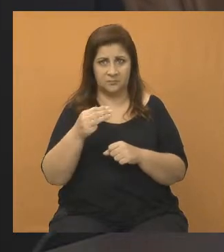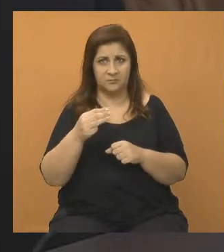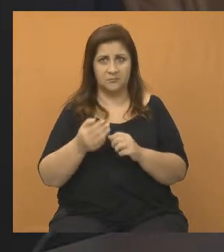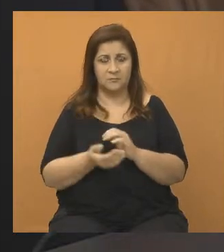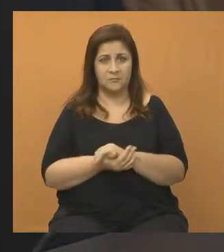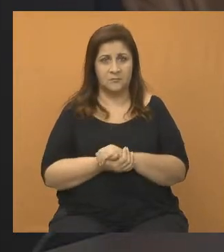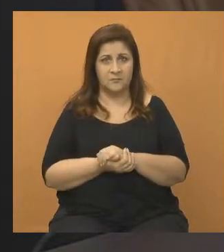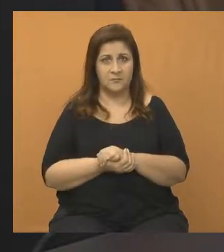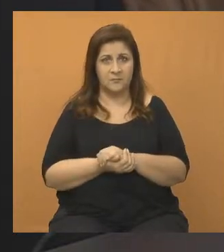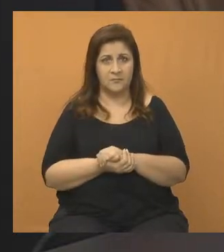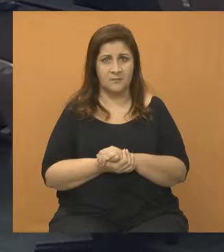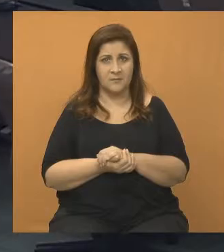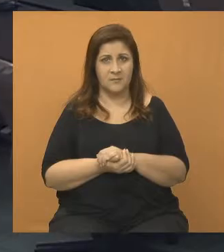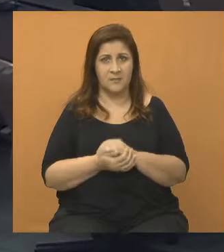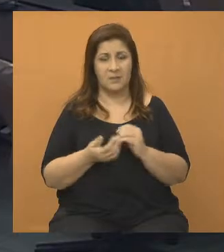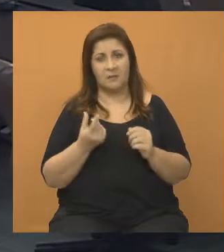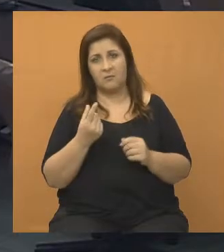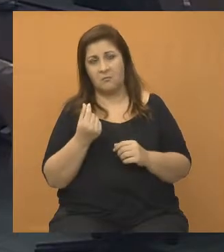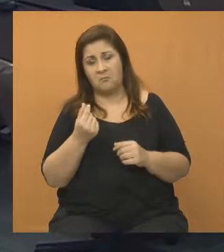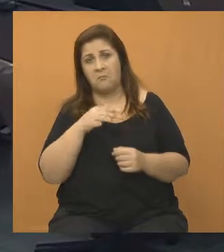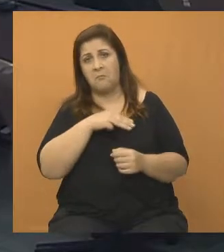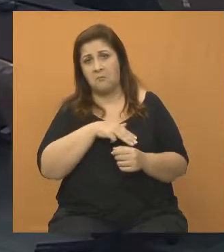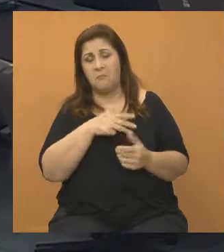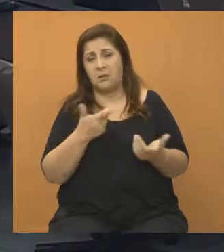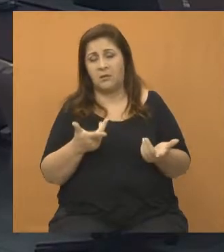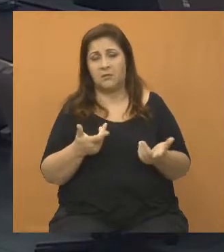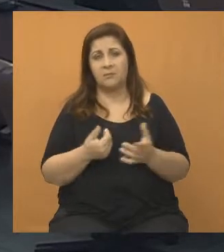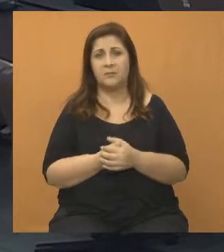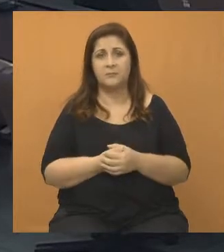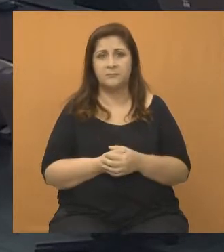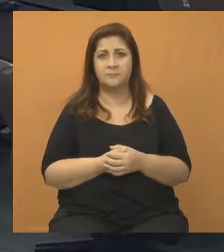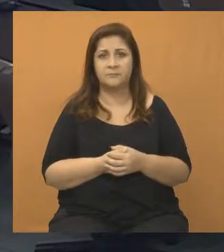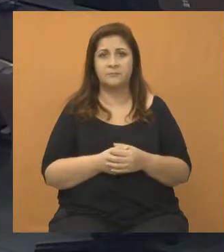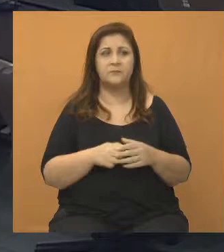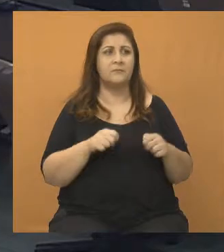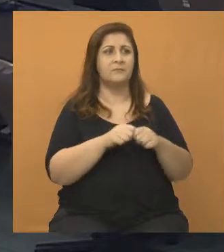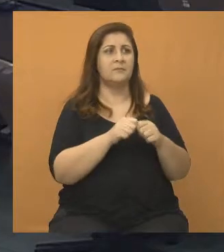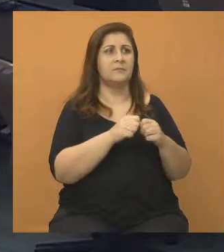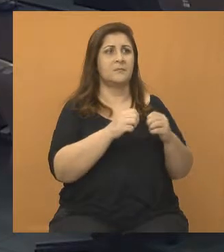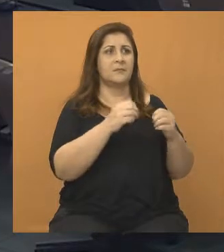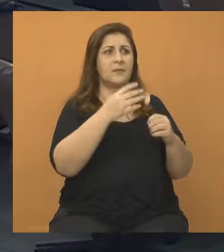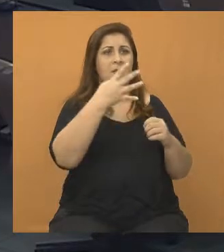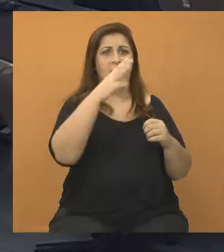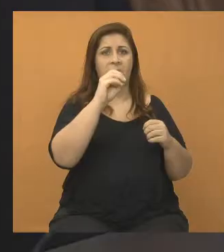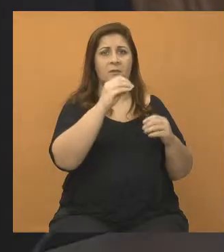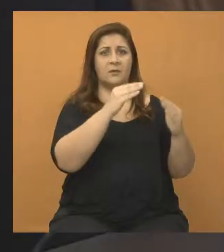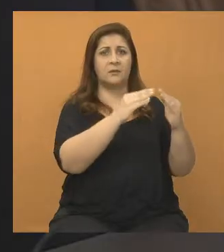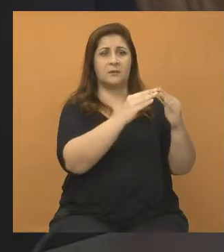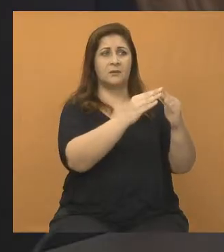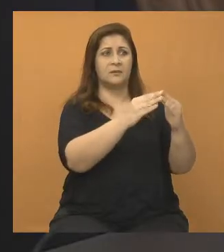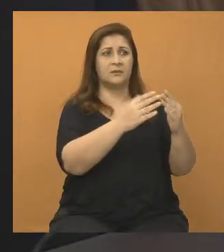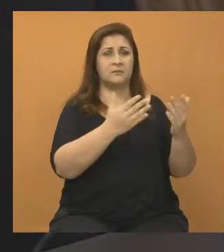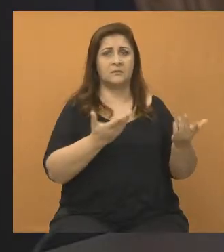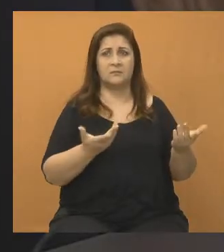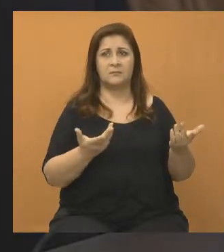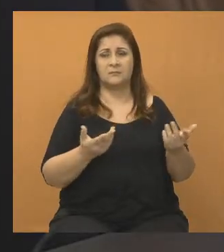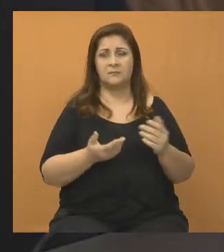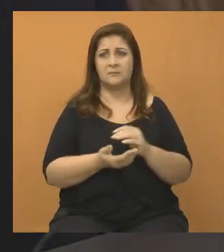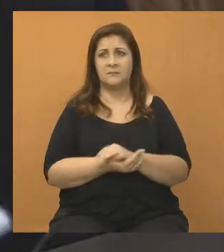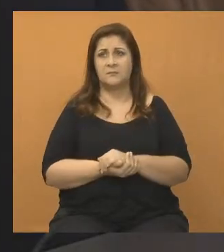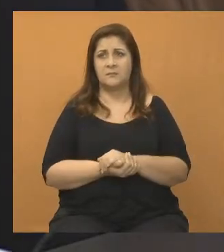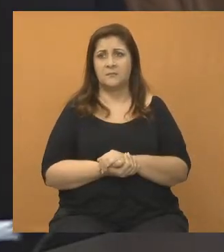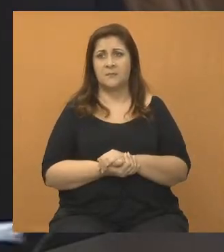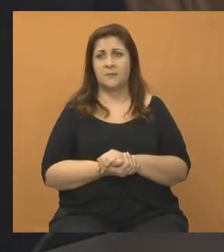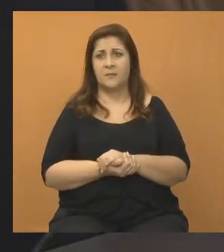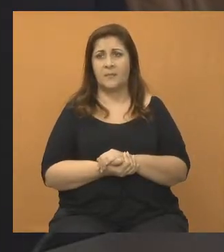folha de pagamento. Não é tão grande. Então, se você for fazer casa, você vai fazer 40 casas. Você vai só alimentar aí uma expectativa.